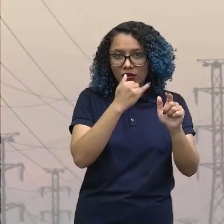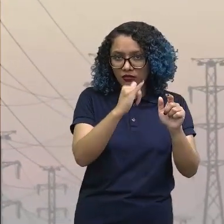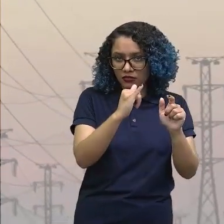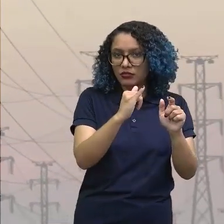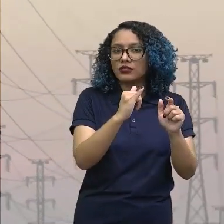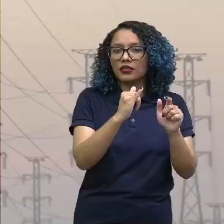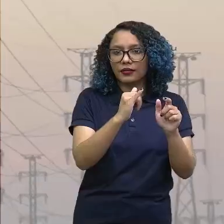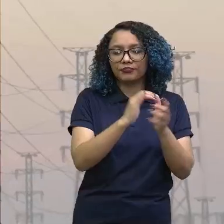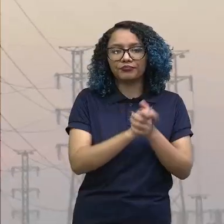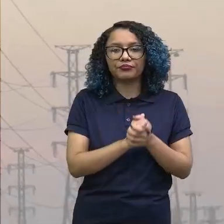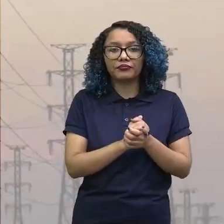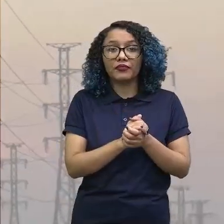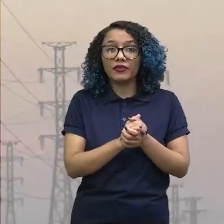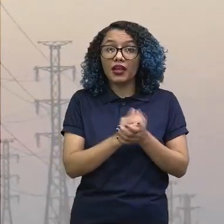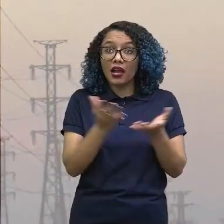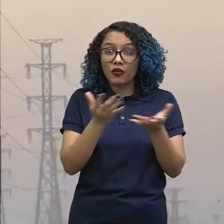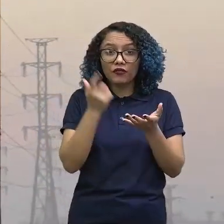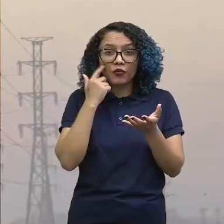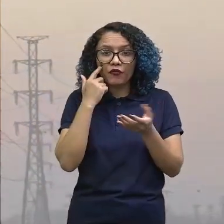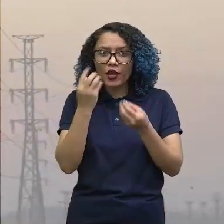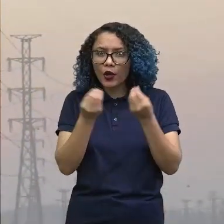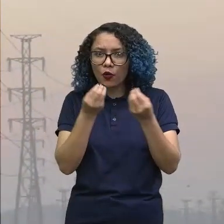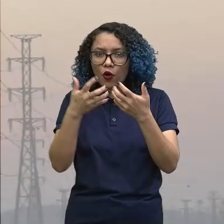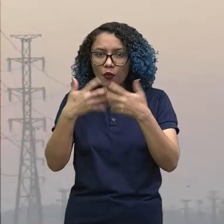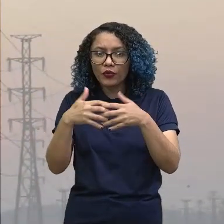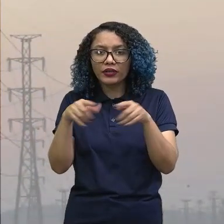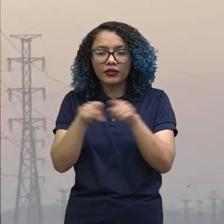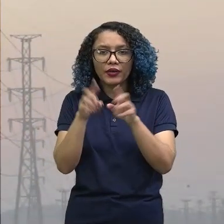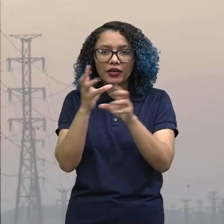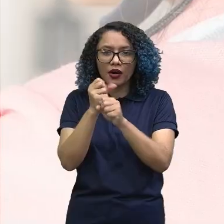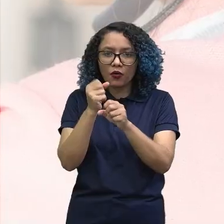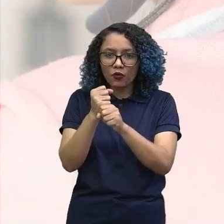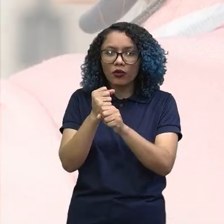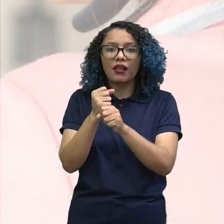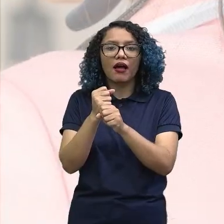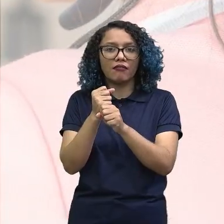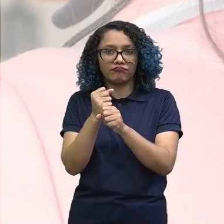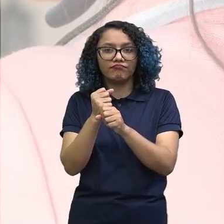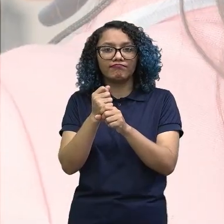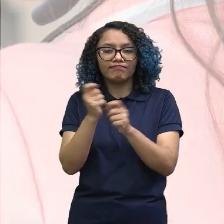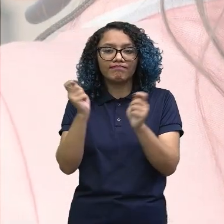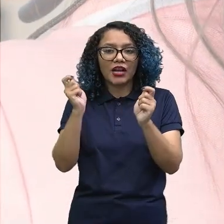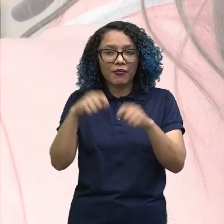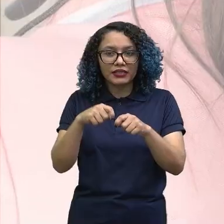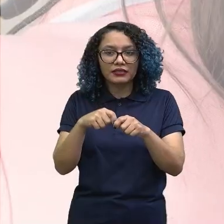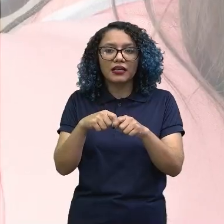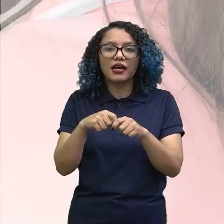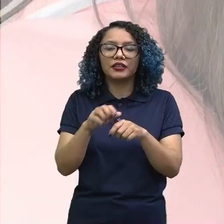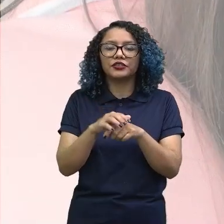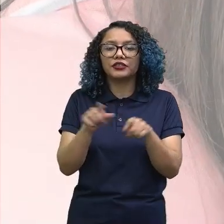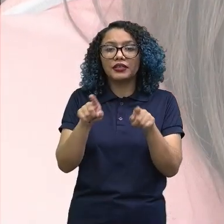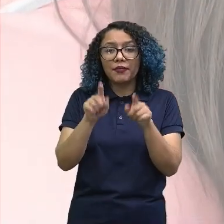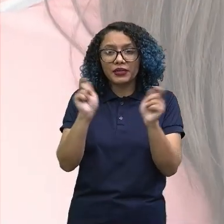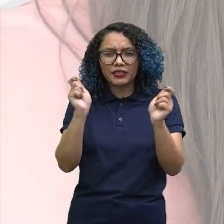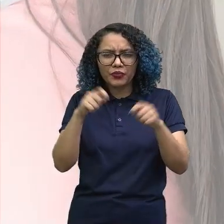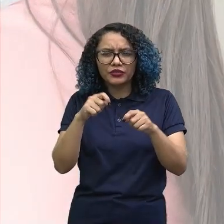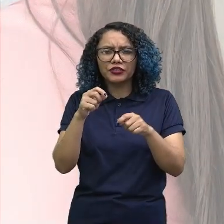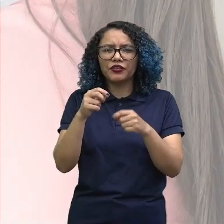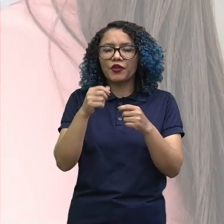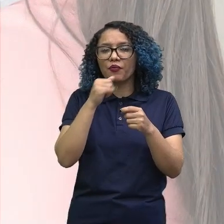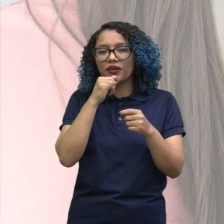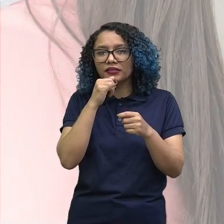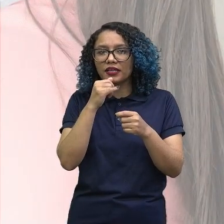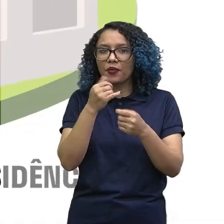energia. Saiba como funcionam e como calcular sua potência e rendimento. Para que você consiga ler esta aula em seu computador